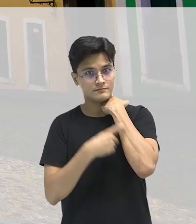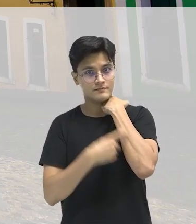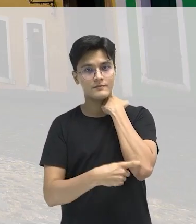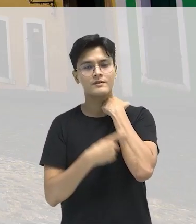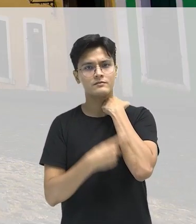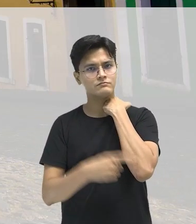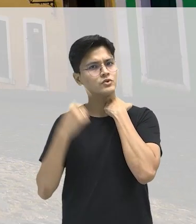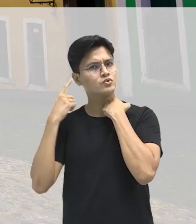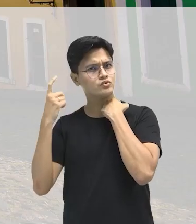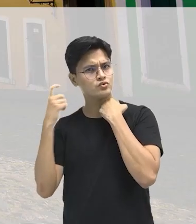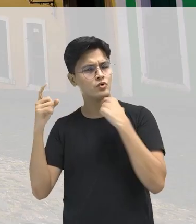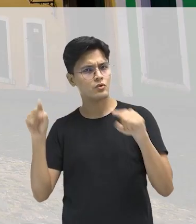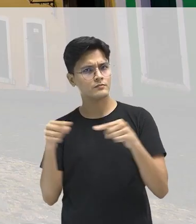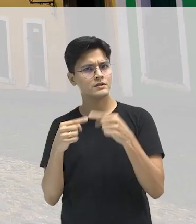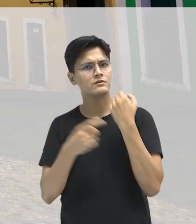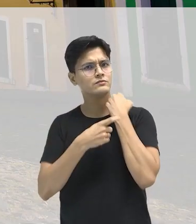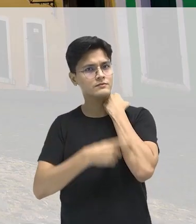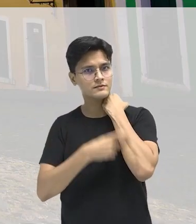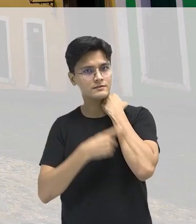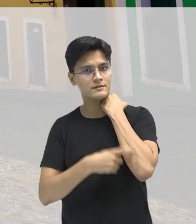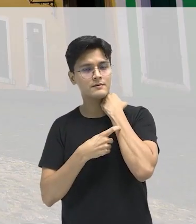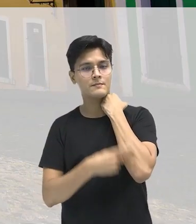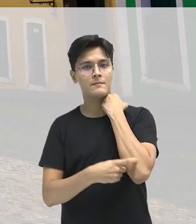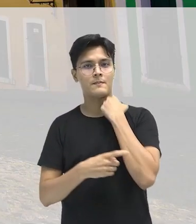qual é o seu som?